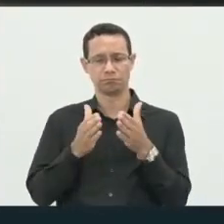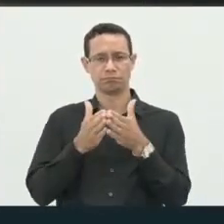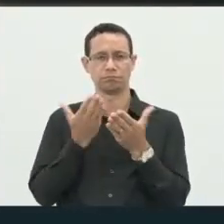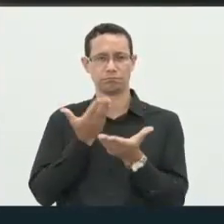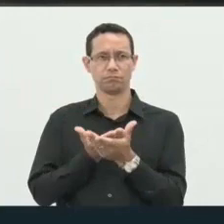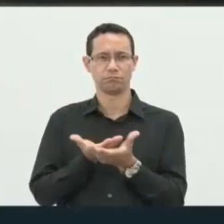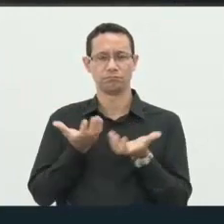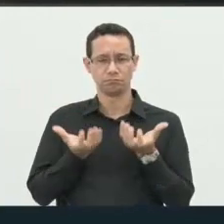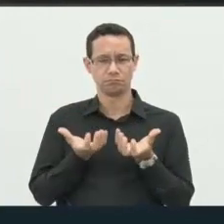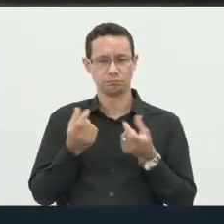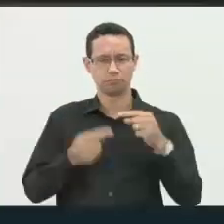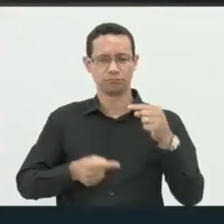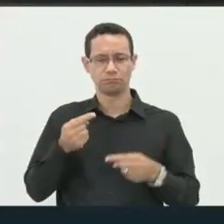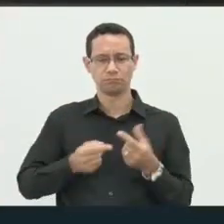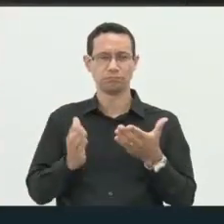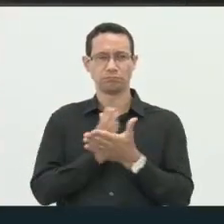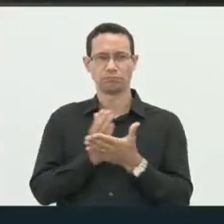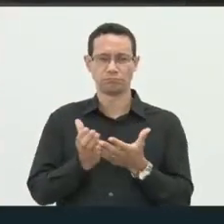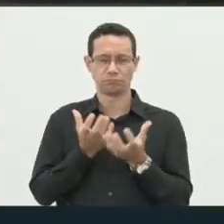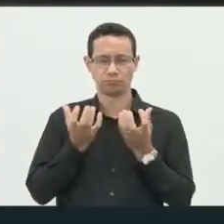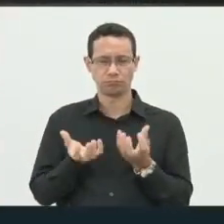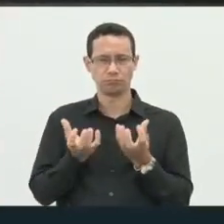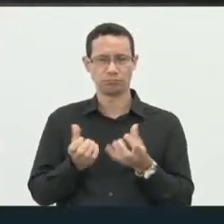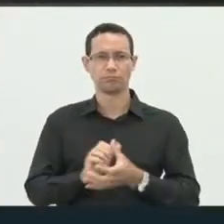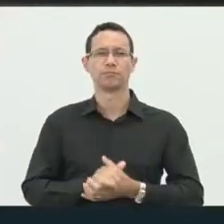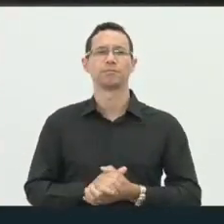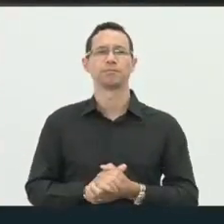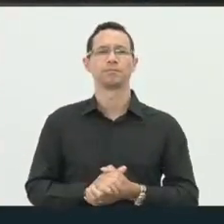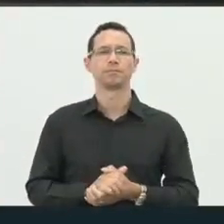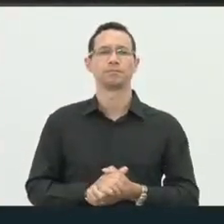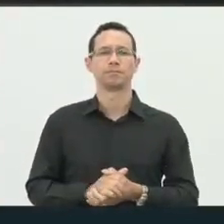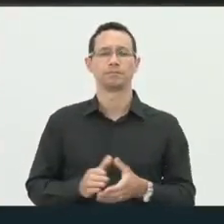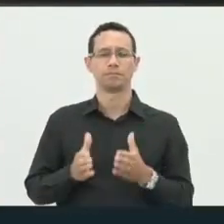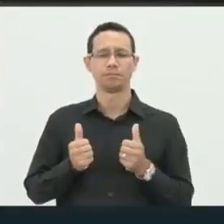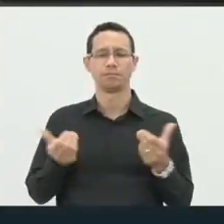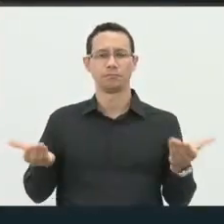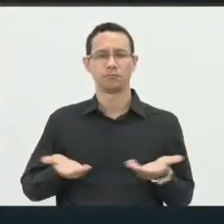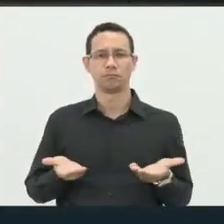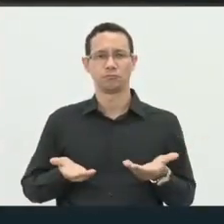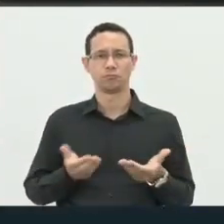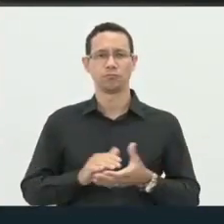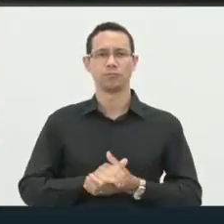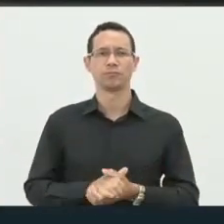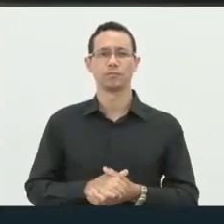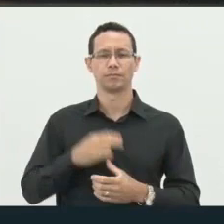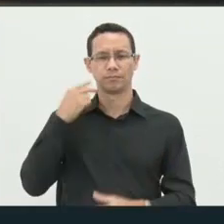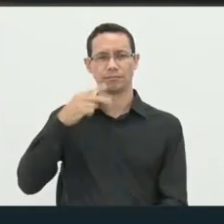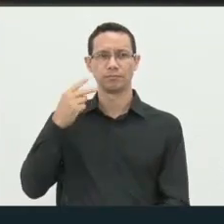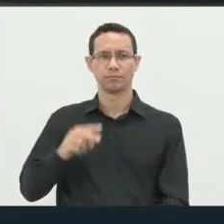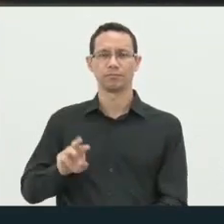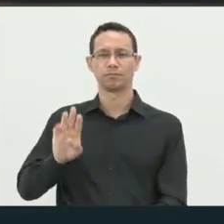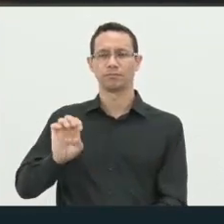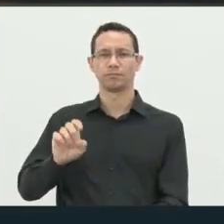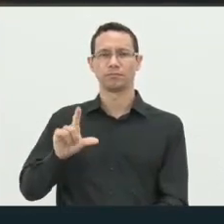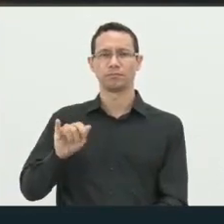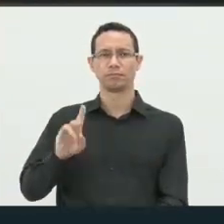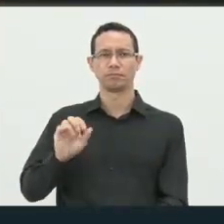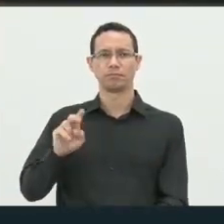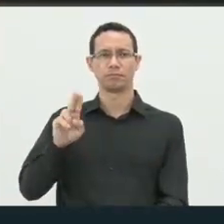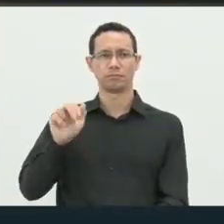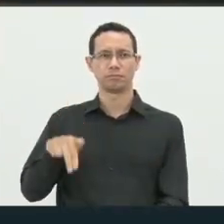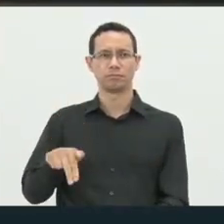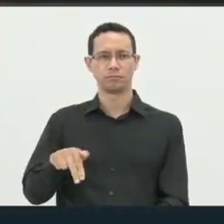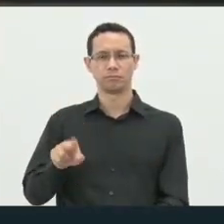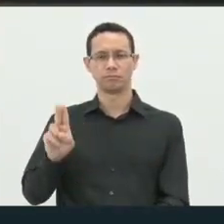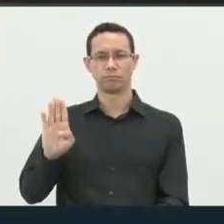queria discutir alguns né eu pedi para discutir esse agora do vereador Wellington é sobre as